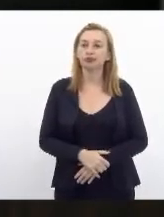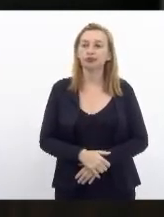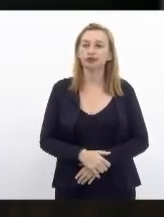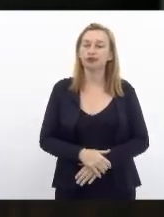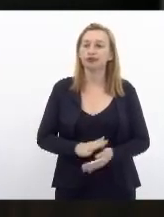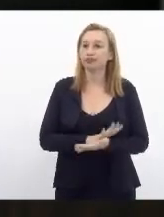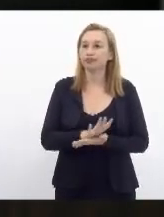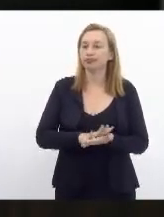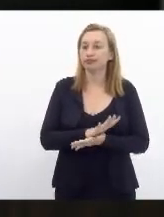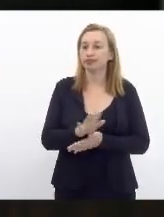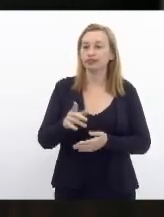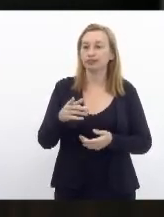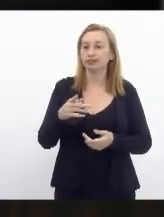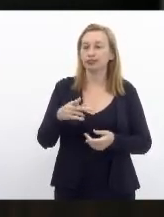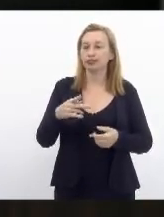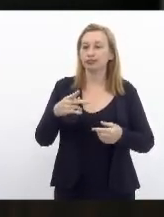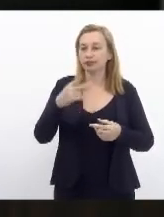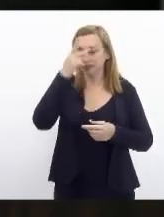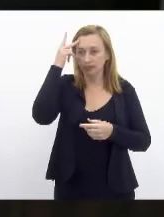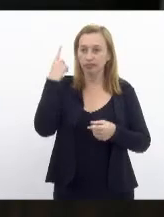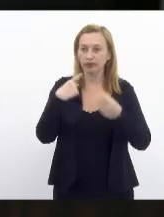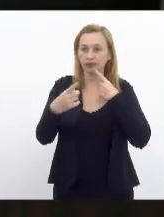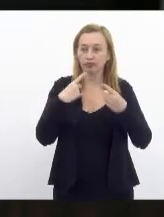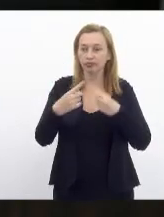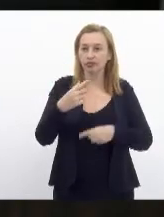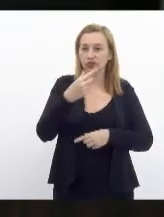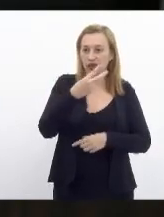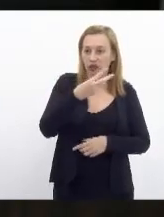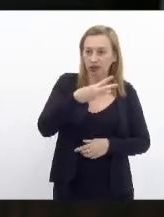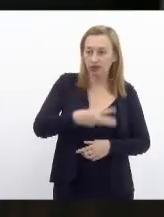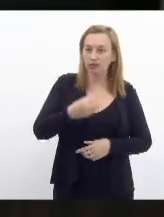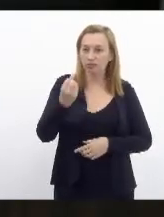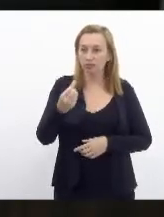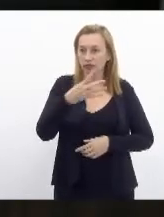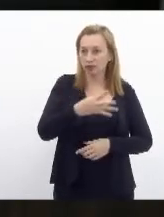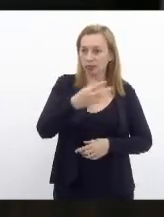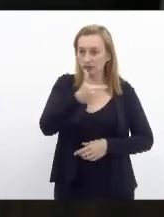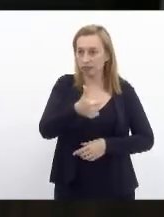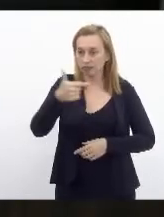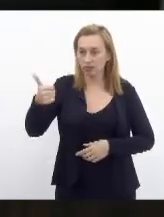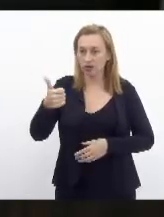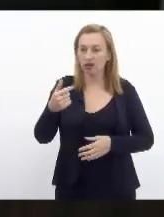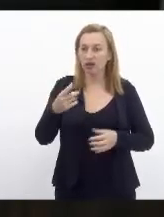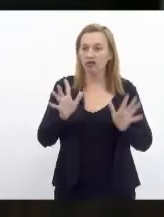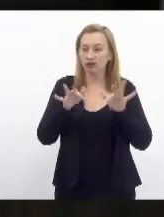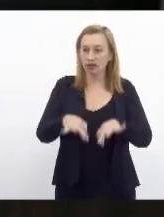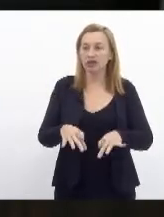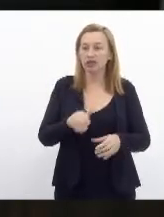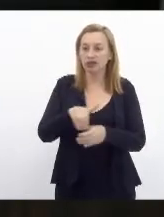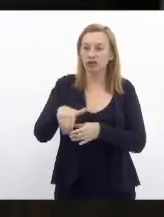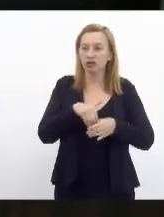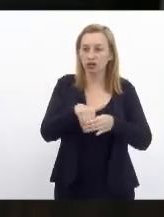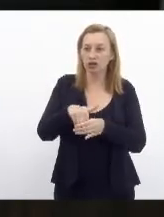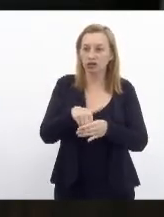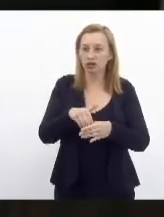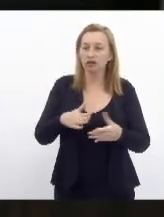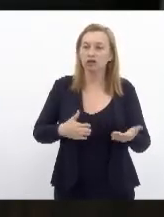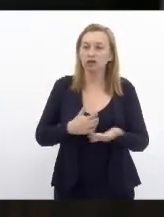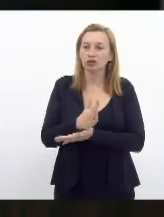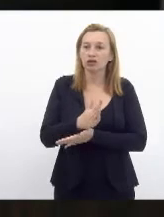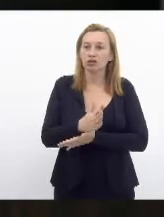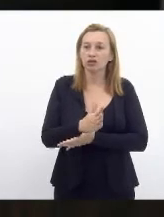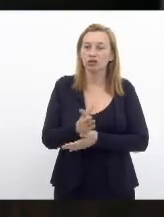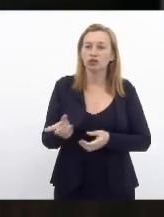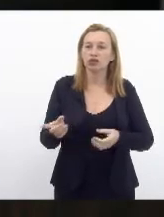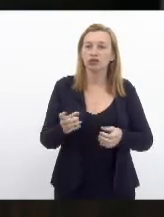não havendo mais quem queira discutir a indicação legislativa 364 de 21, cerrada a discussão, em votação, os senhores que aprovam nesse constão,